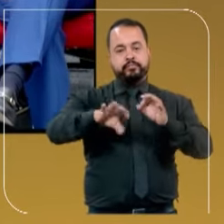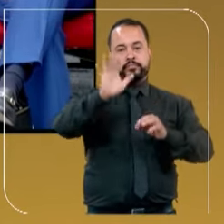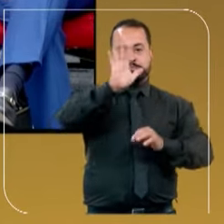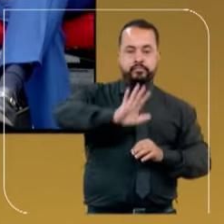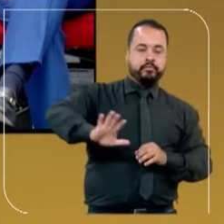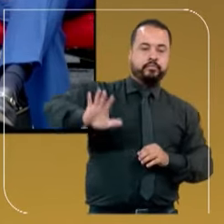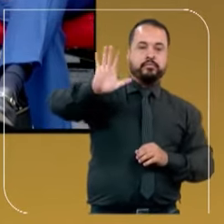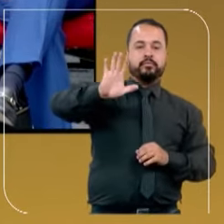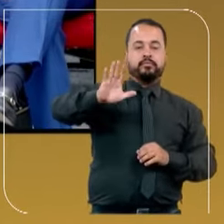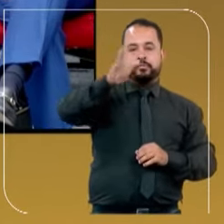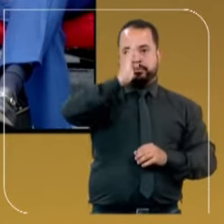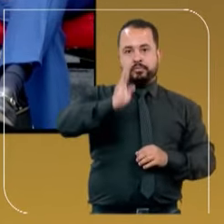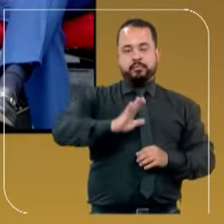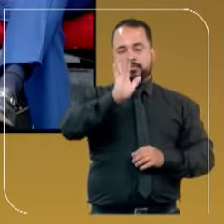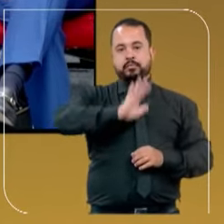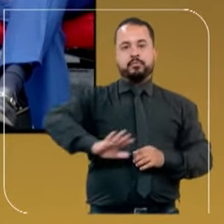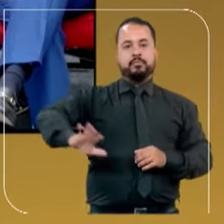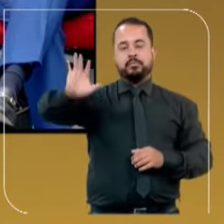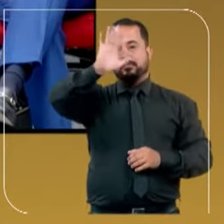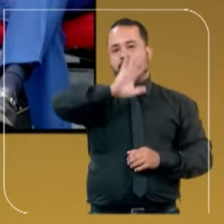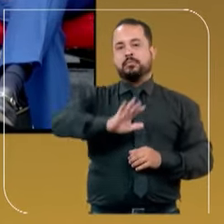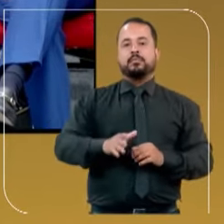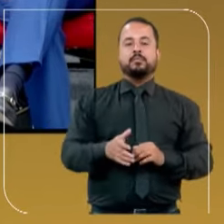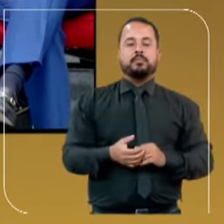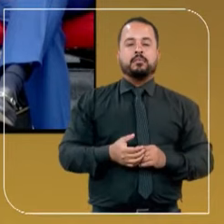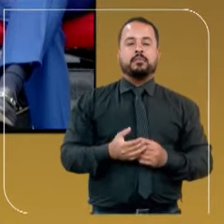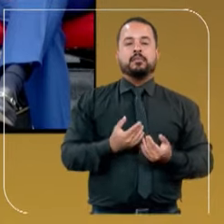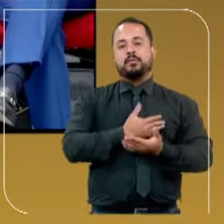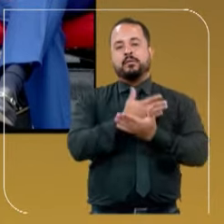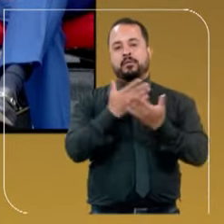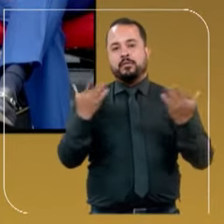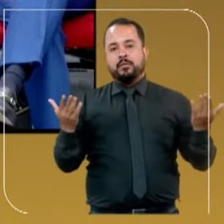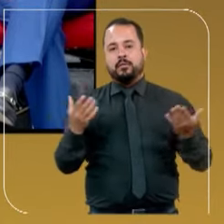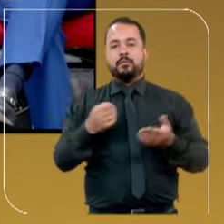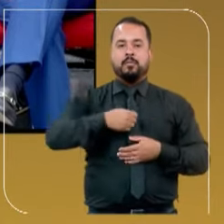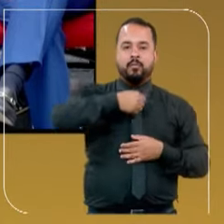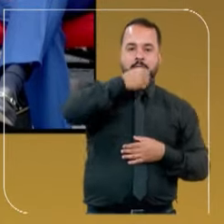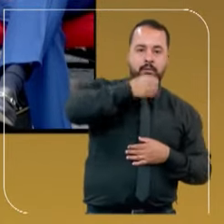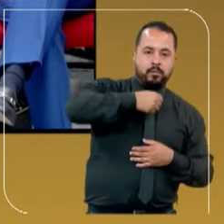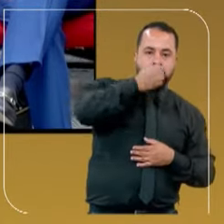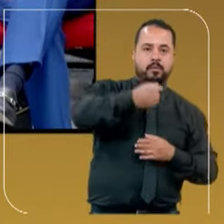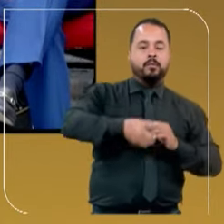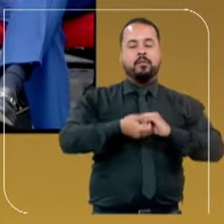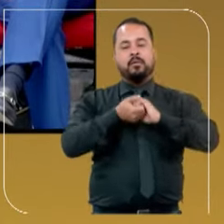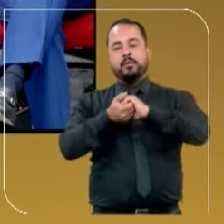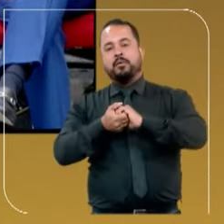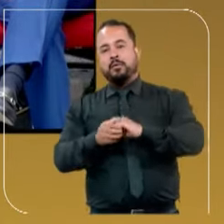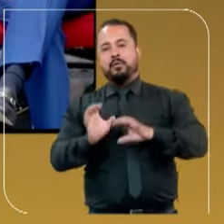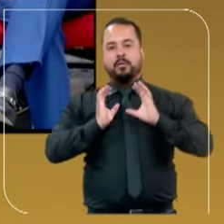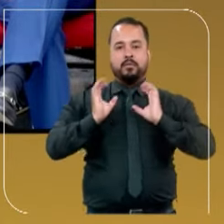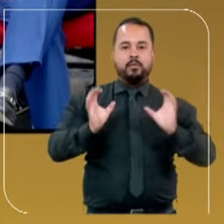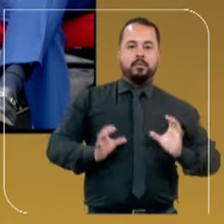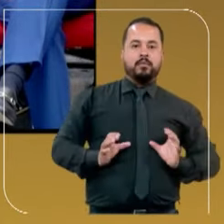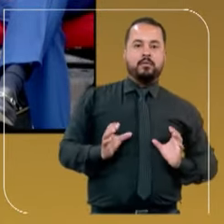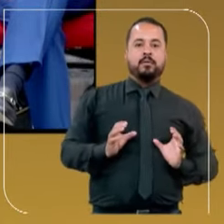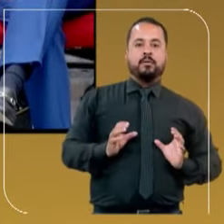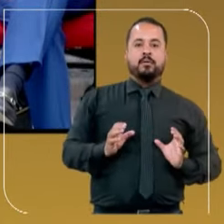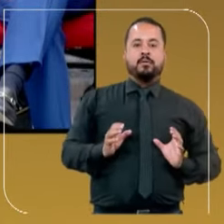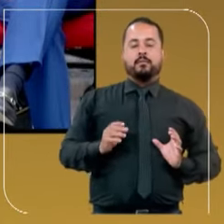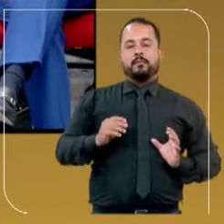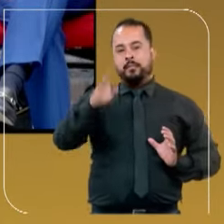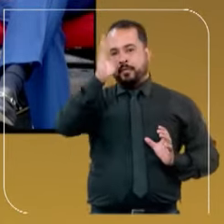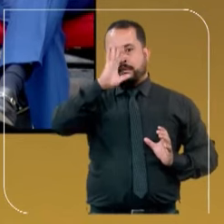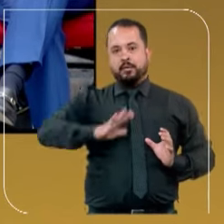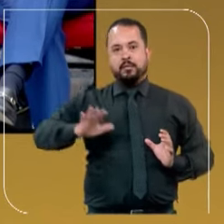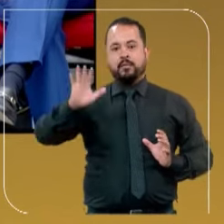senhoras magistradas, magistrados, senhores da imprensa, cidadãos brasileiros aqui presentes, nosso presidente